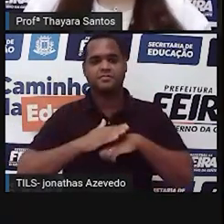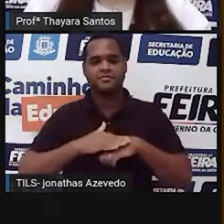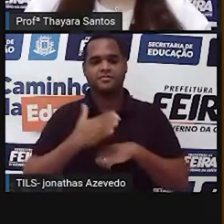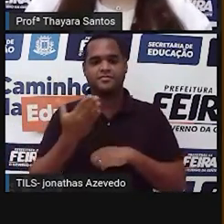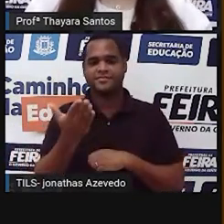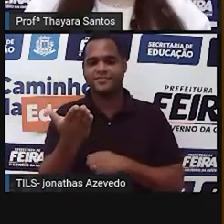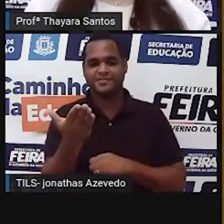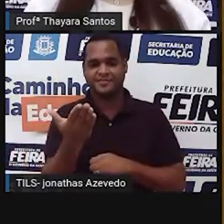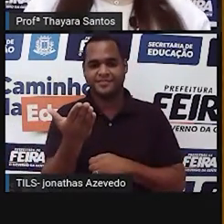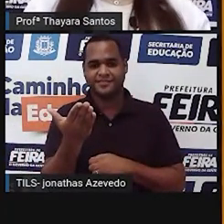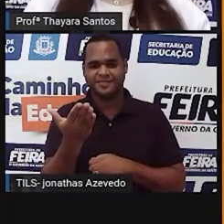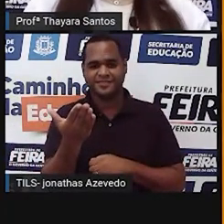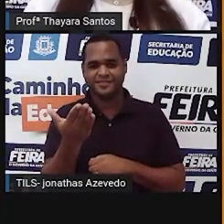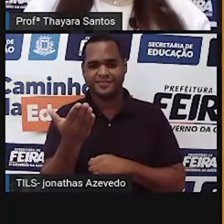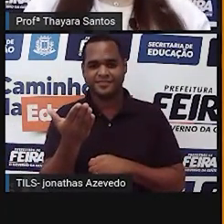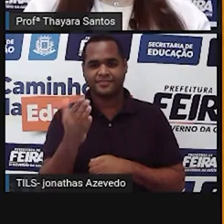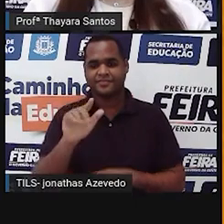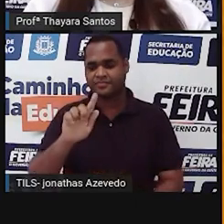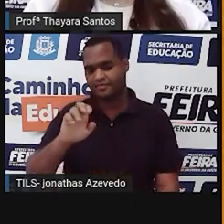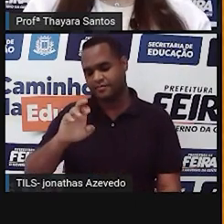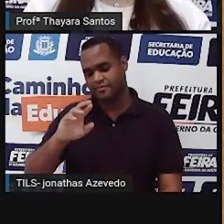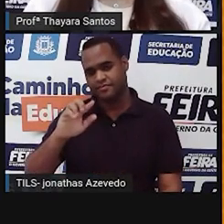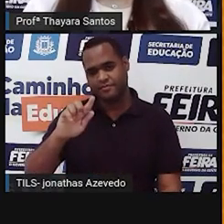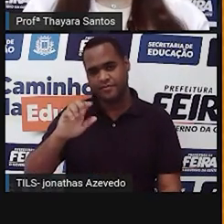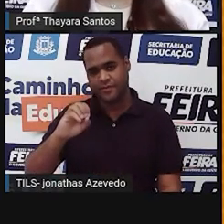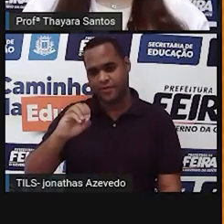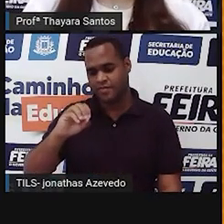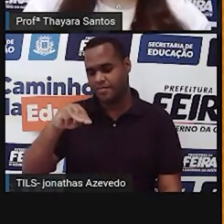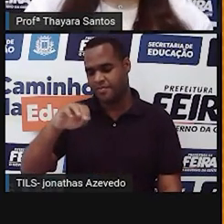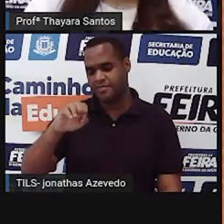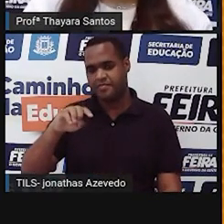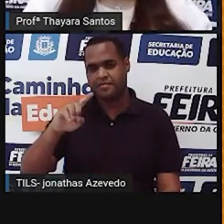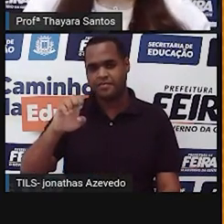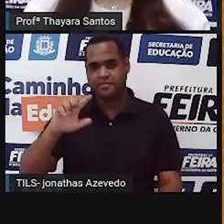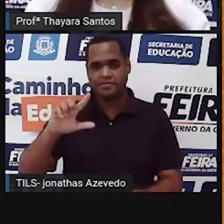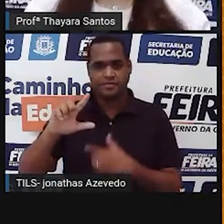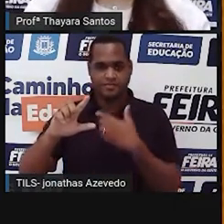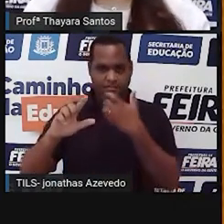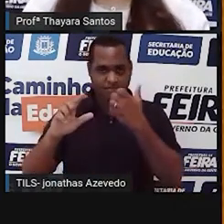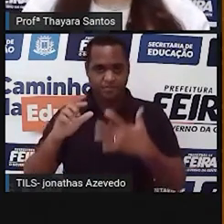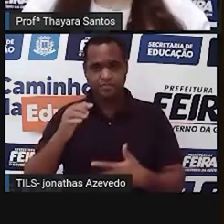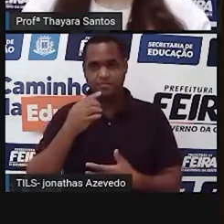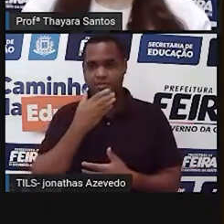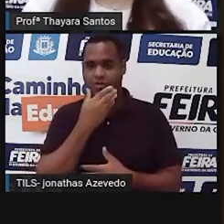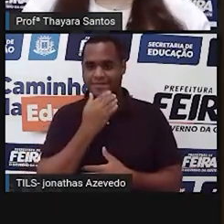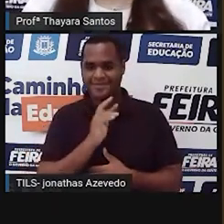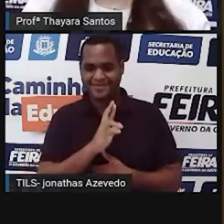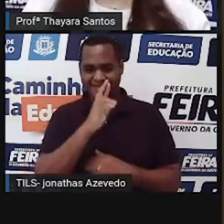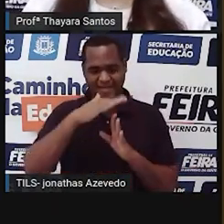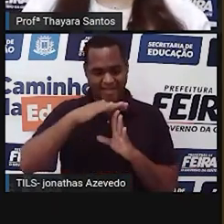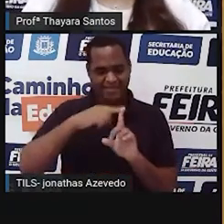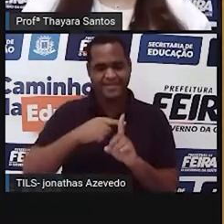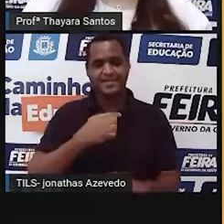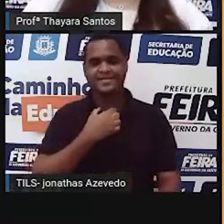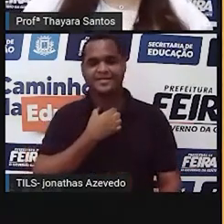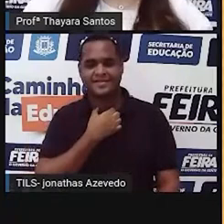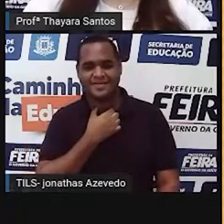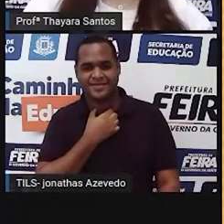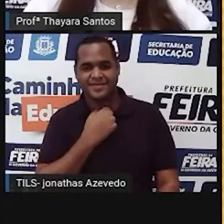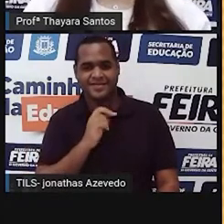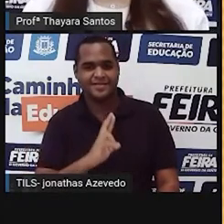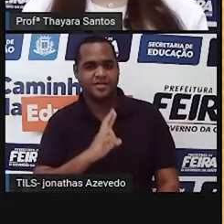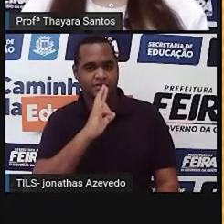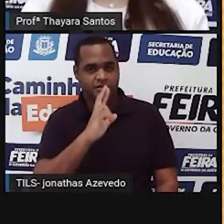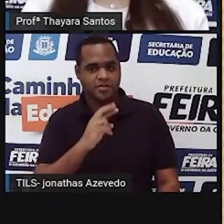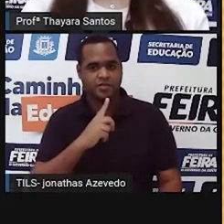cara aí que eu coloquei para vocês, Gregor Mendel. Então, Gregor Mendel, ele era um monge. Ele viveu entre